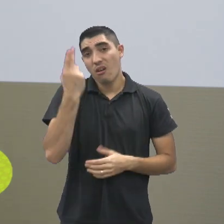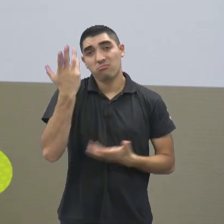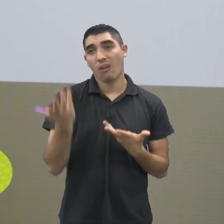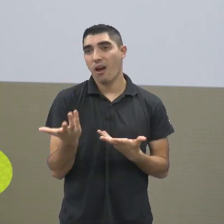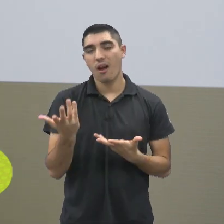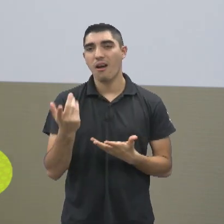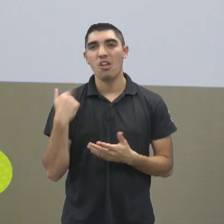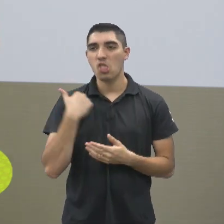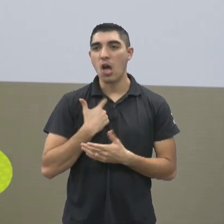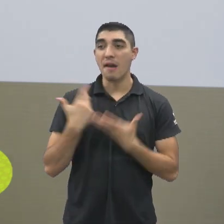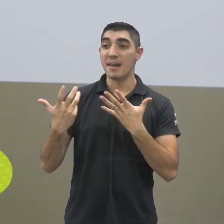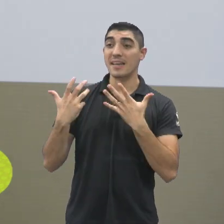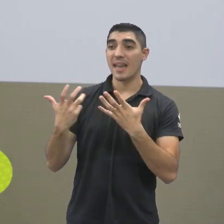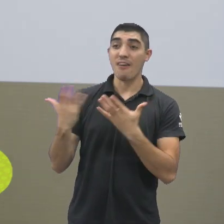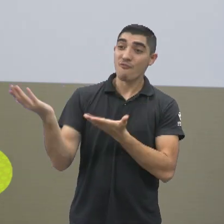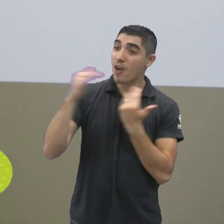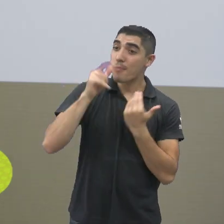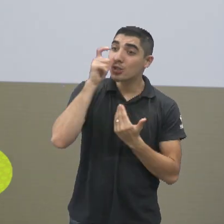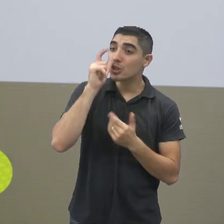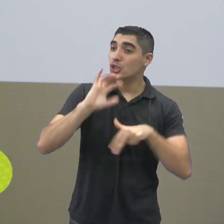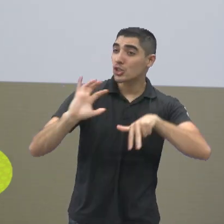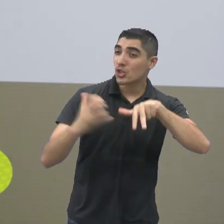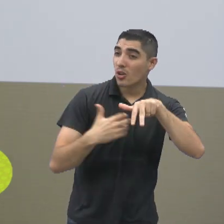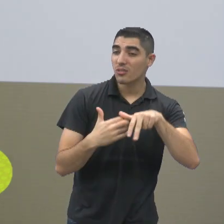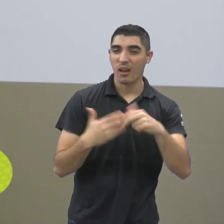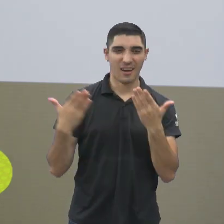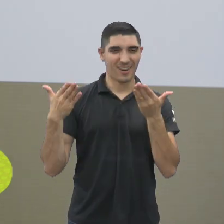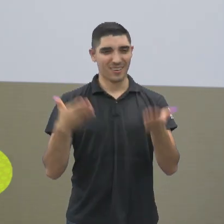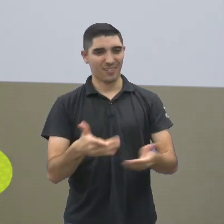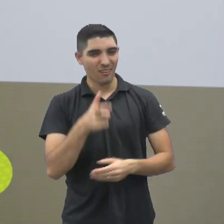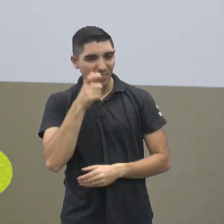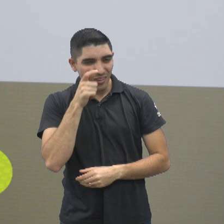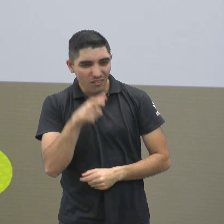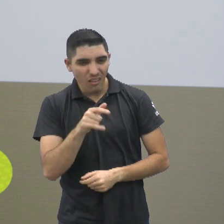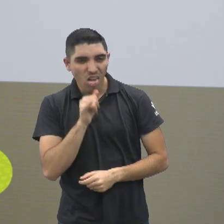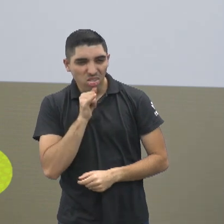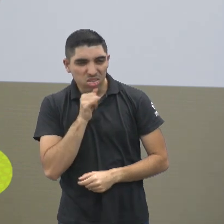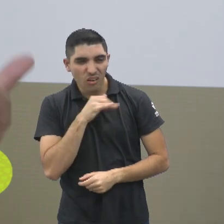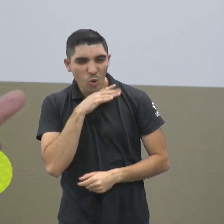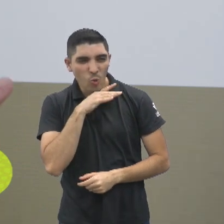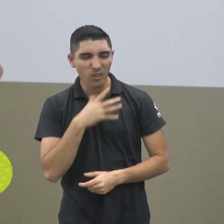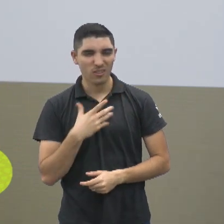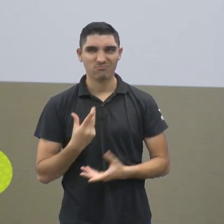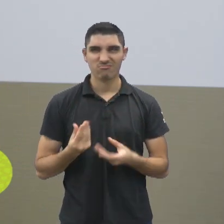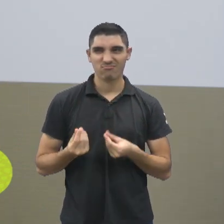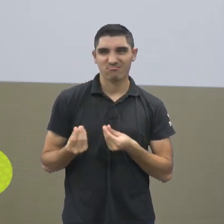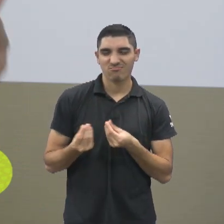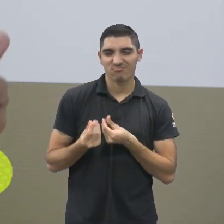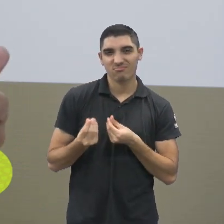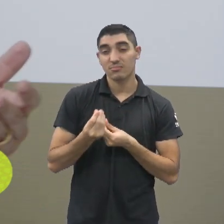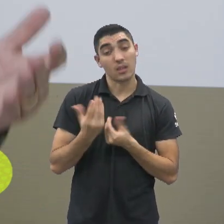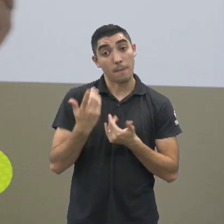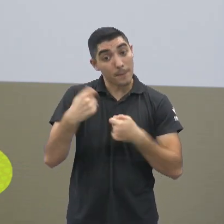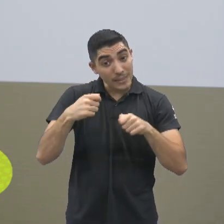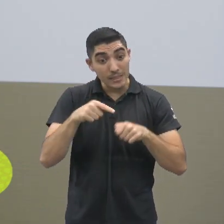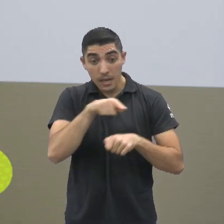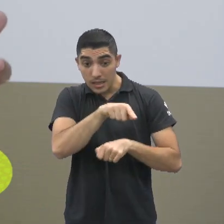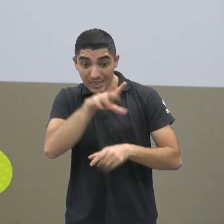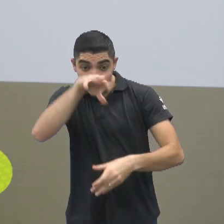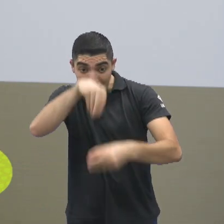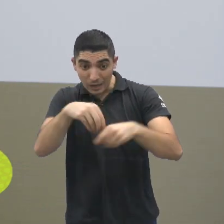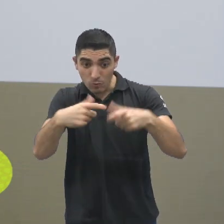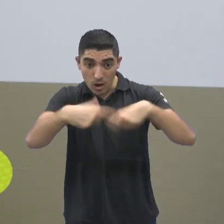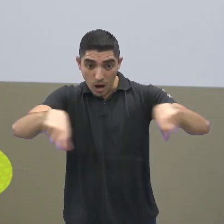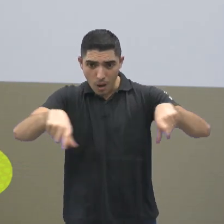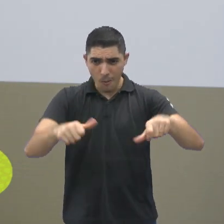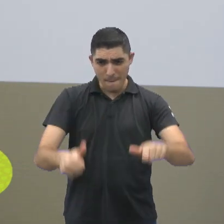ser hipócrita e falar assim, vamos lá, gente, vamos assistir o Joseense, se não jogar bola, não vai. Né? A gente primeiro tem a intenção de atrair os curiosos para